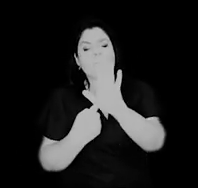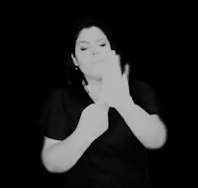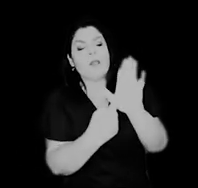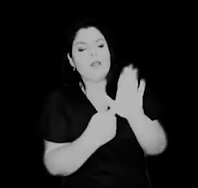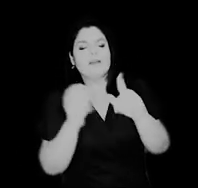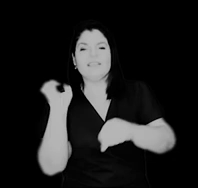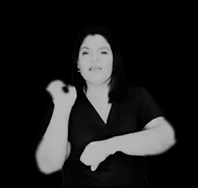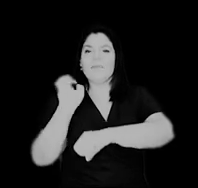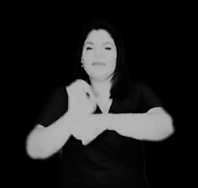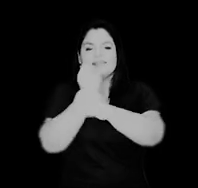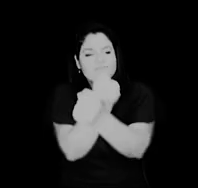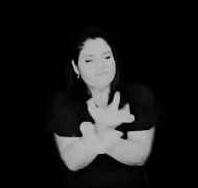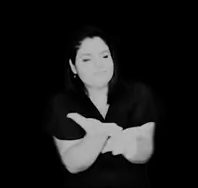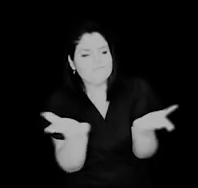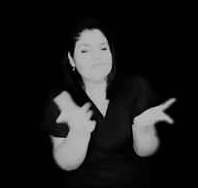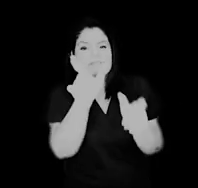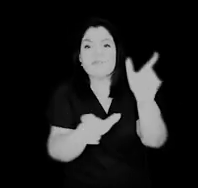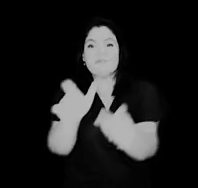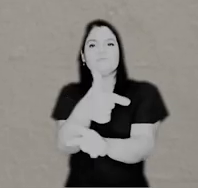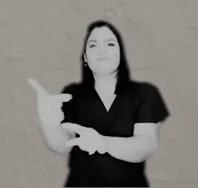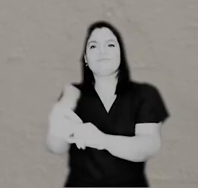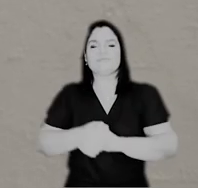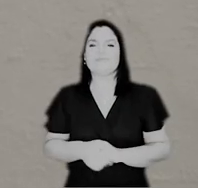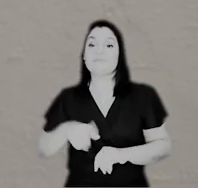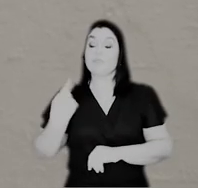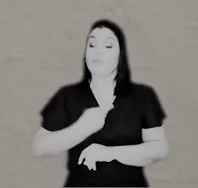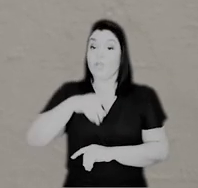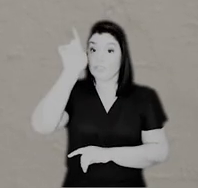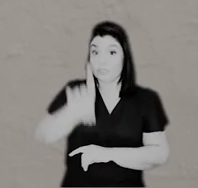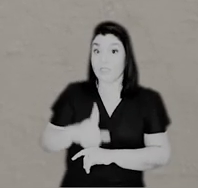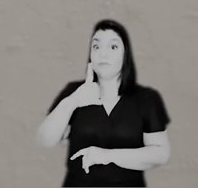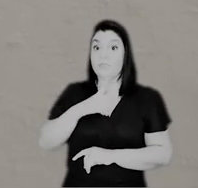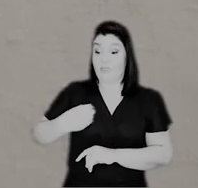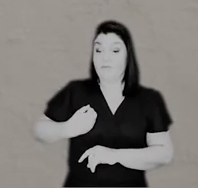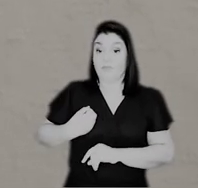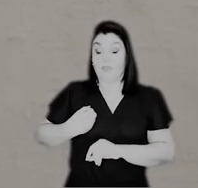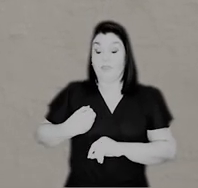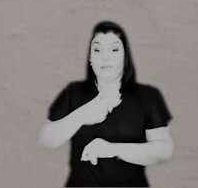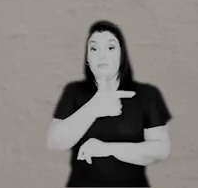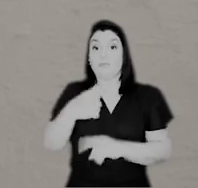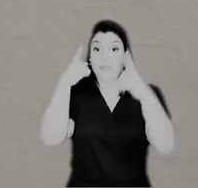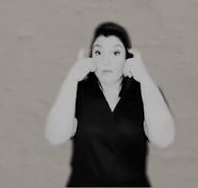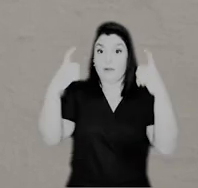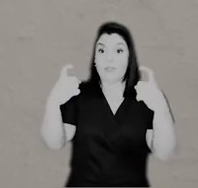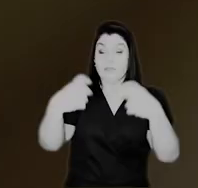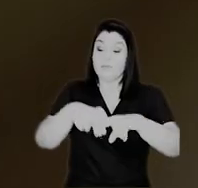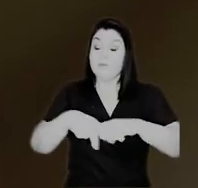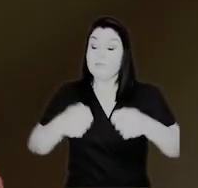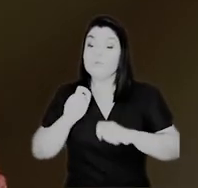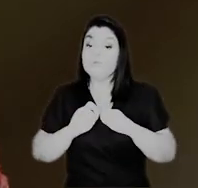luz, dar esperança para aquelas que não têm. A gente tem direito a viver uma vida livre de violências. Para isso,